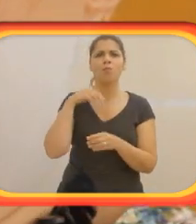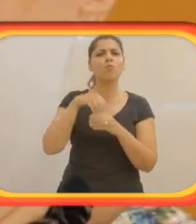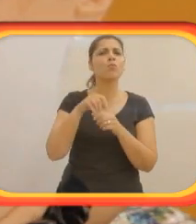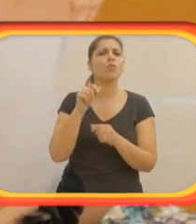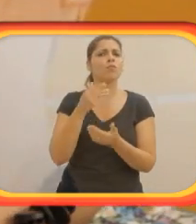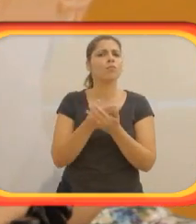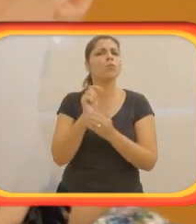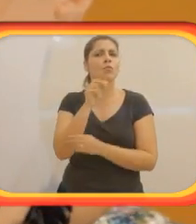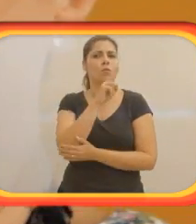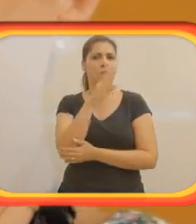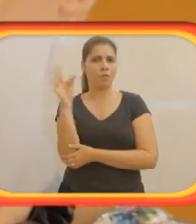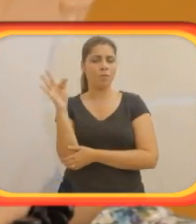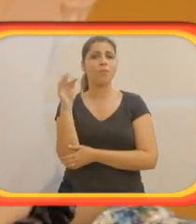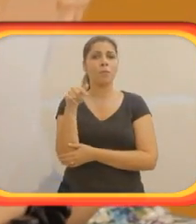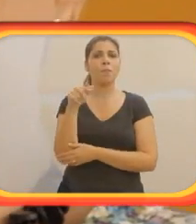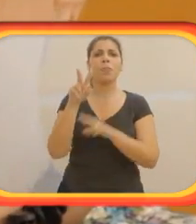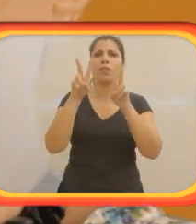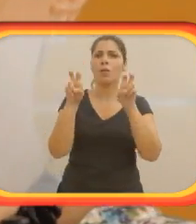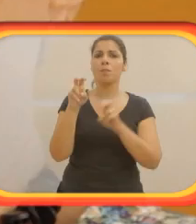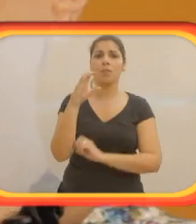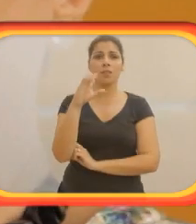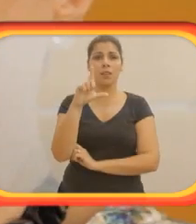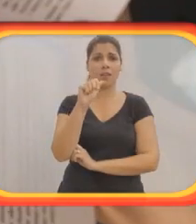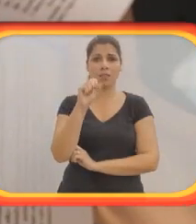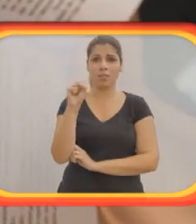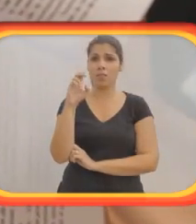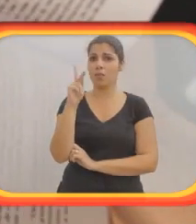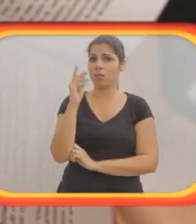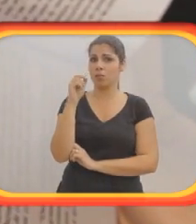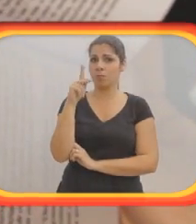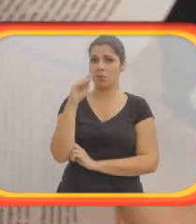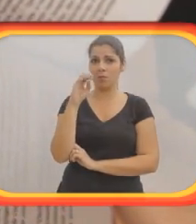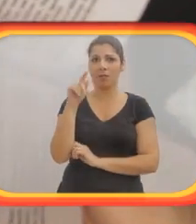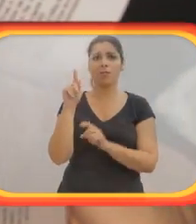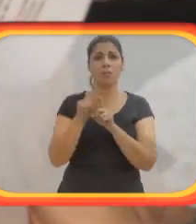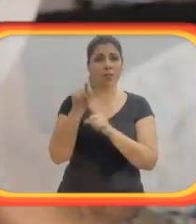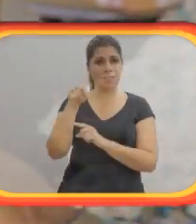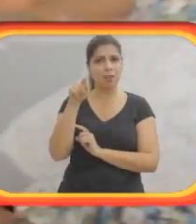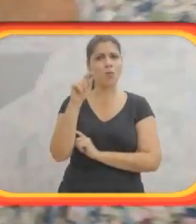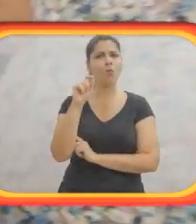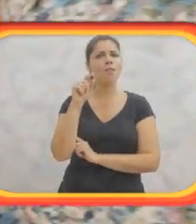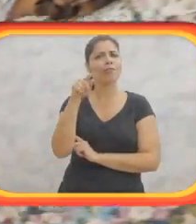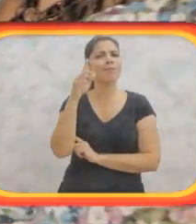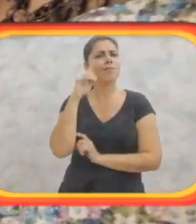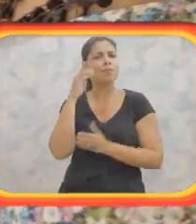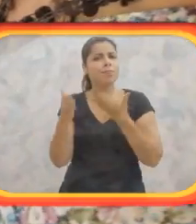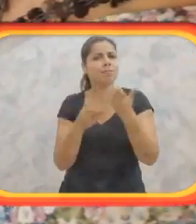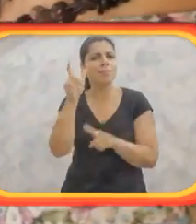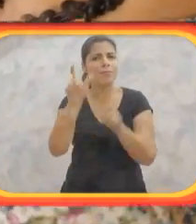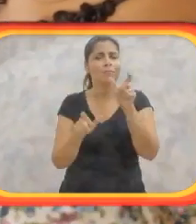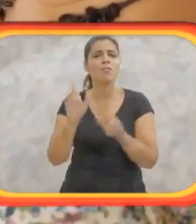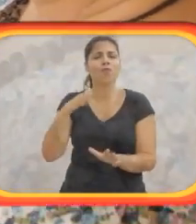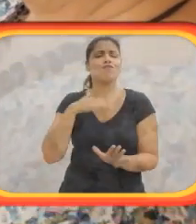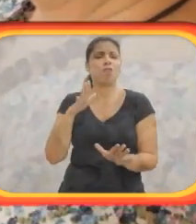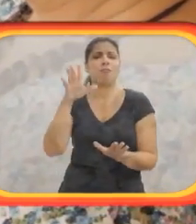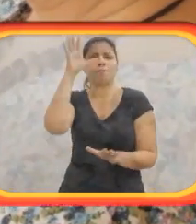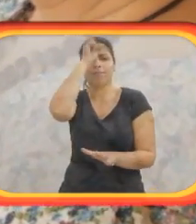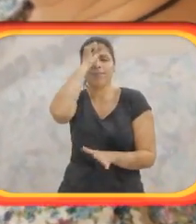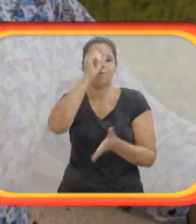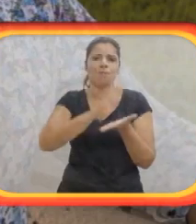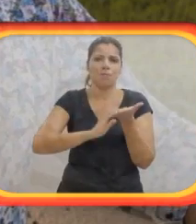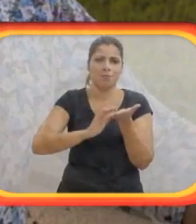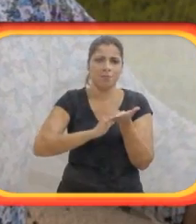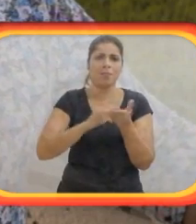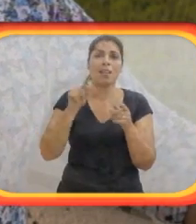sobre classe hospitalar. A classe hospitalar você atende todos. Eu já alfabetizei em braille na classe hospitalar. Mas a